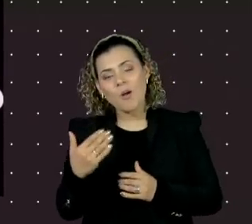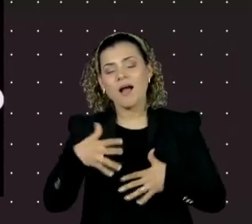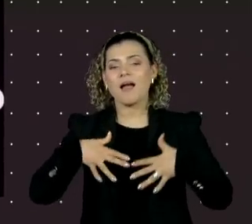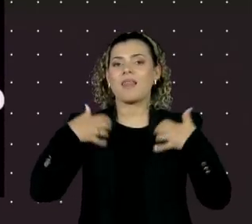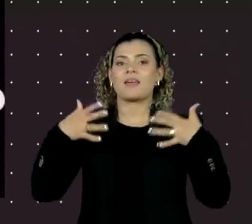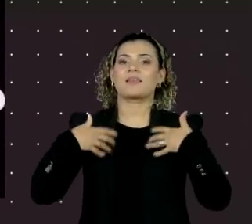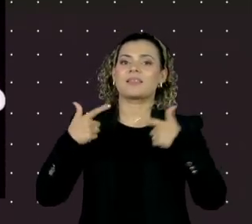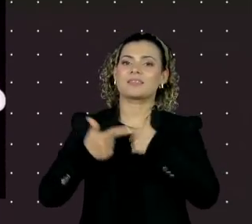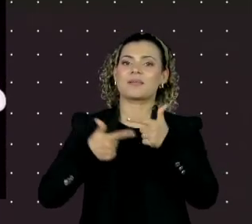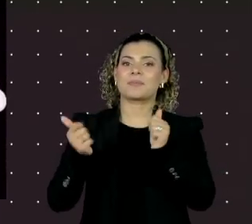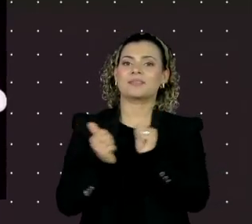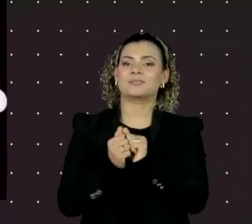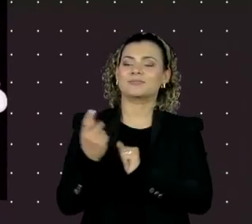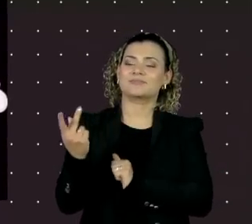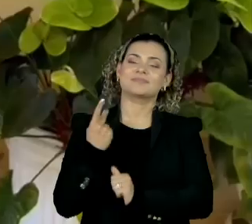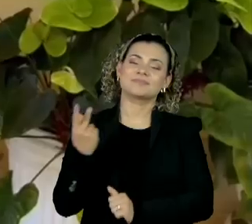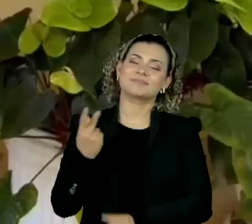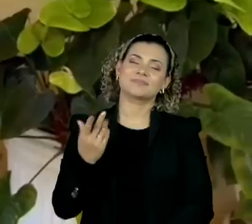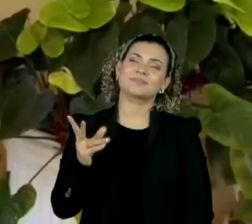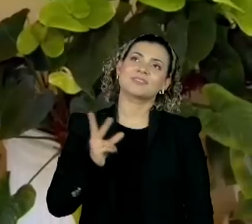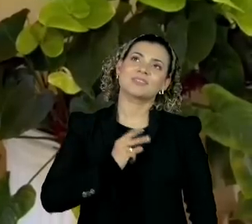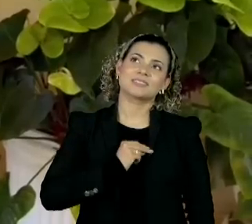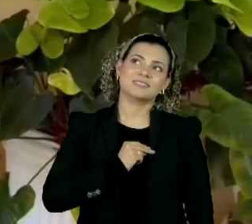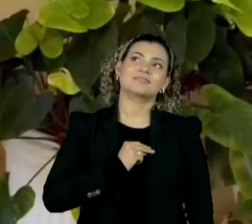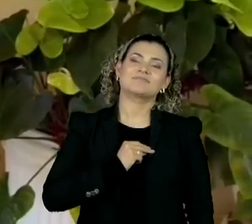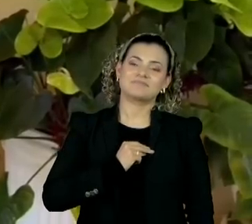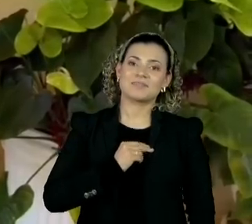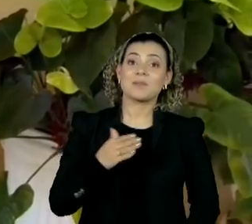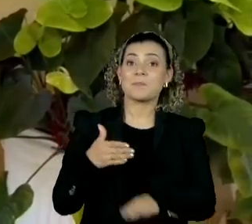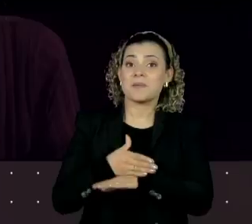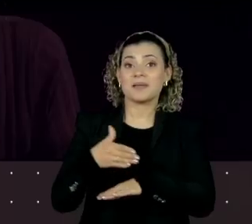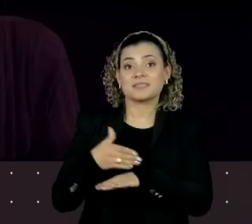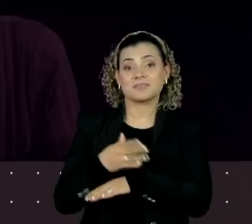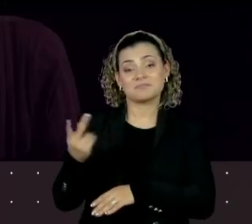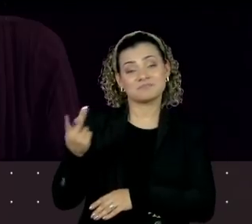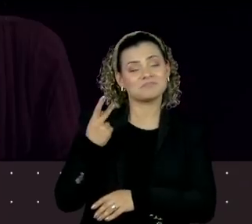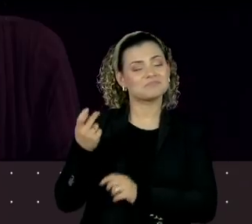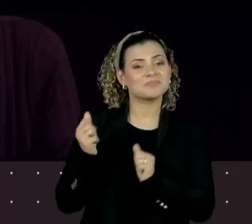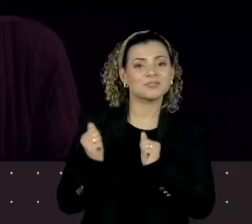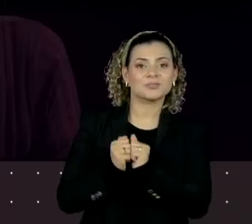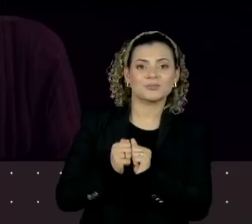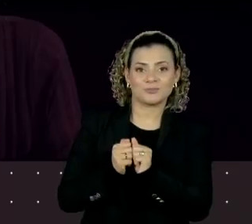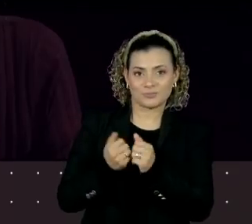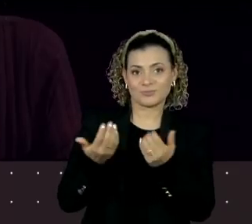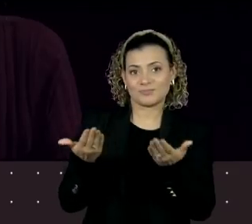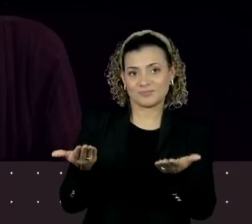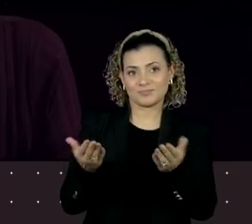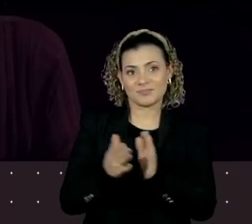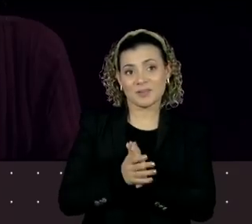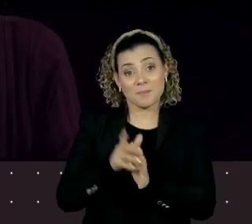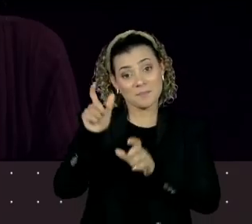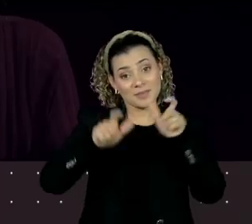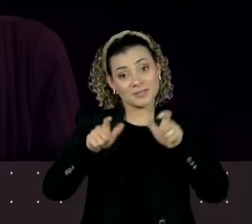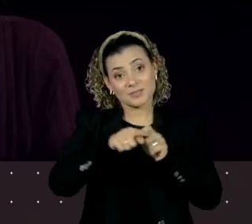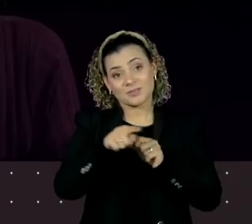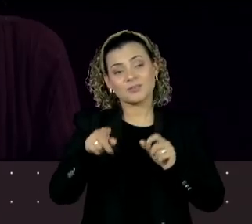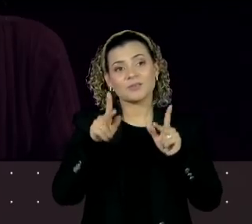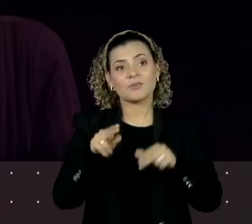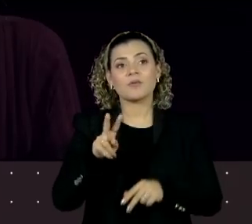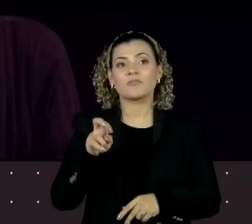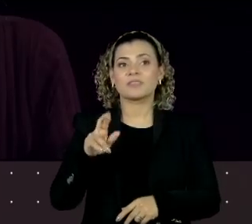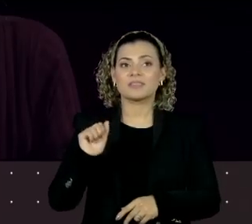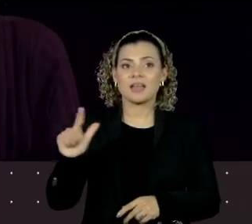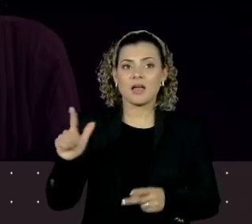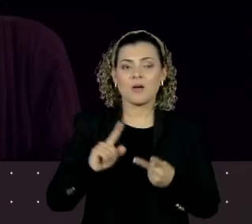trabalhar, aquela chance de participar junto com gente como Vidal, como